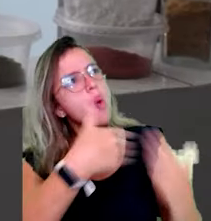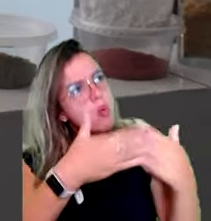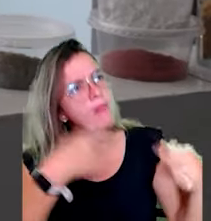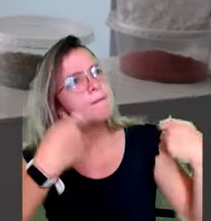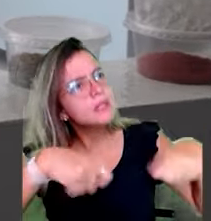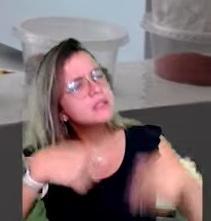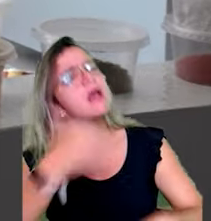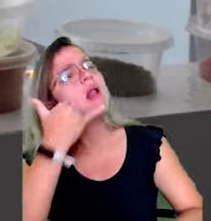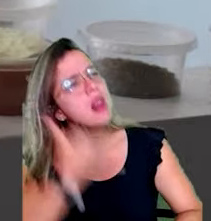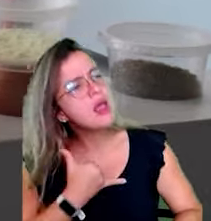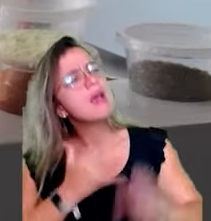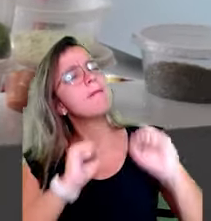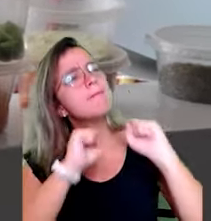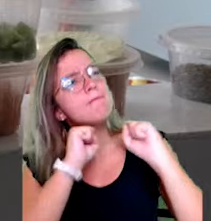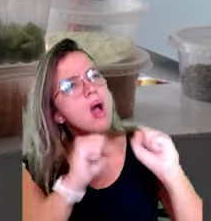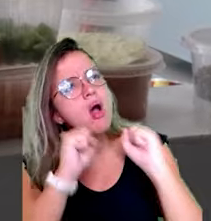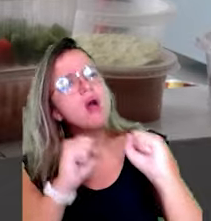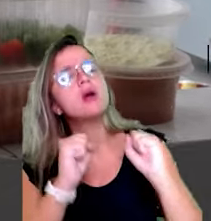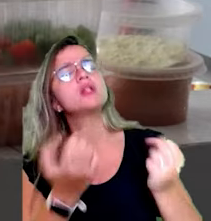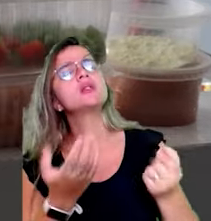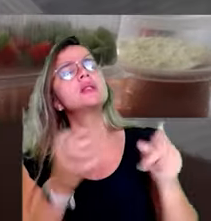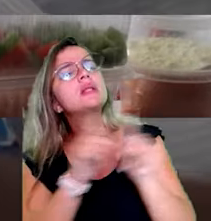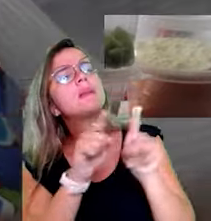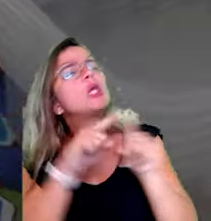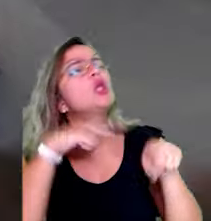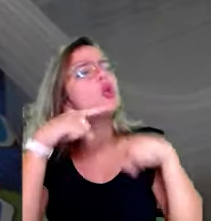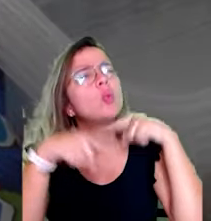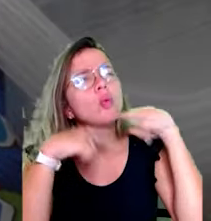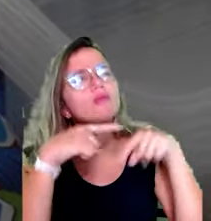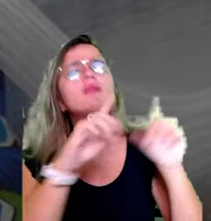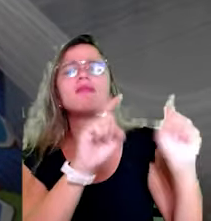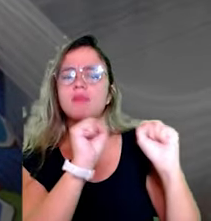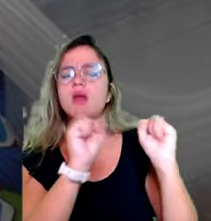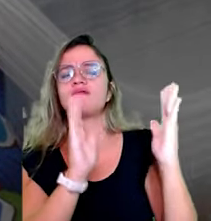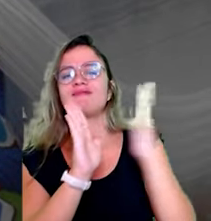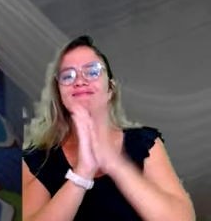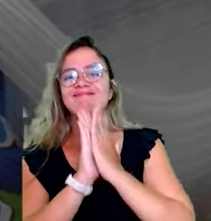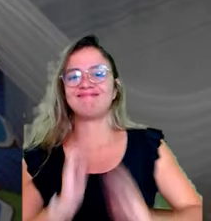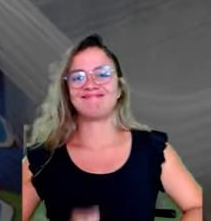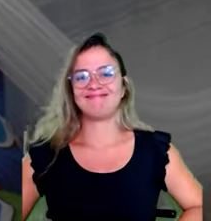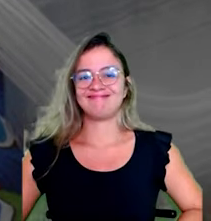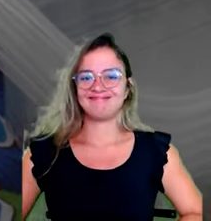informam, perguntam qualquer coisa, qualquer dúvida.